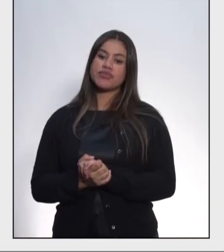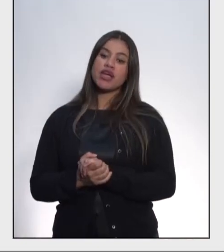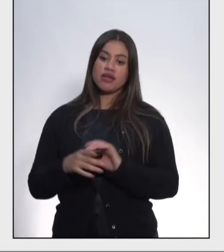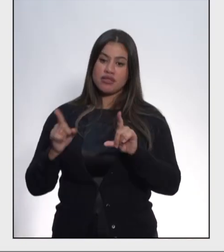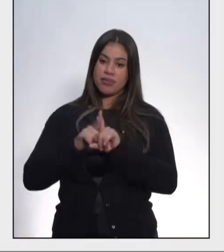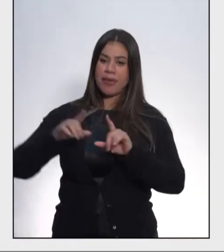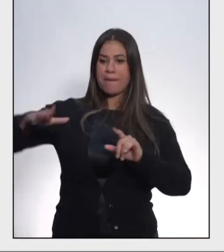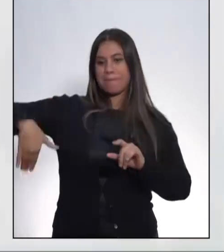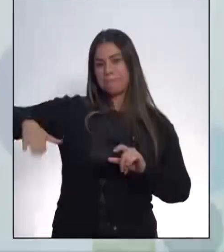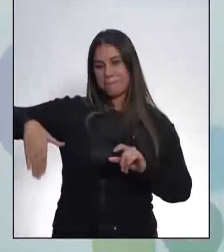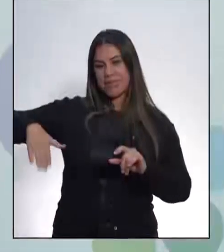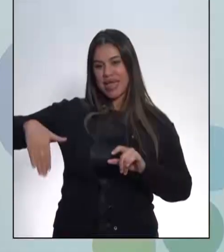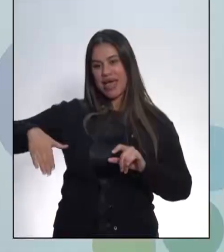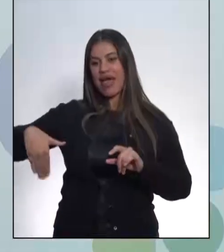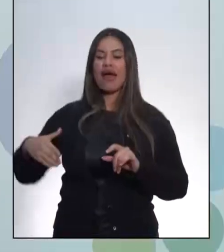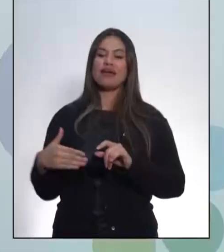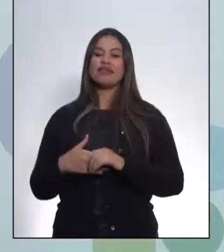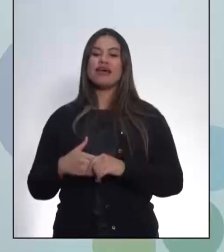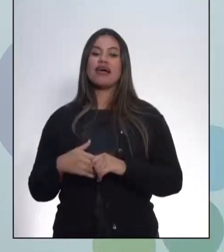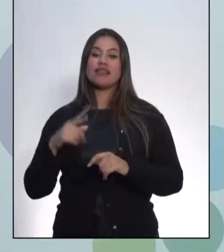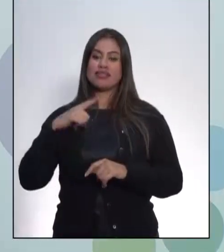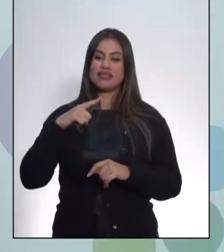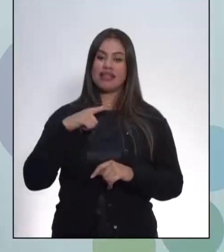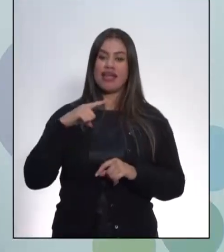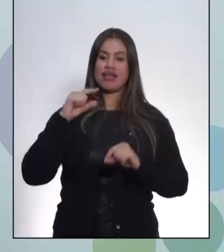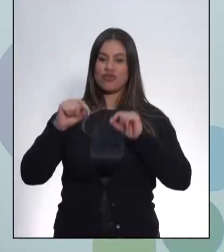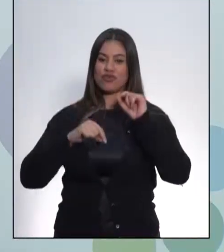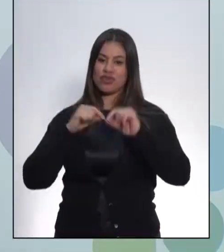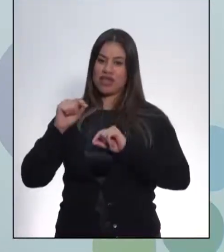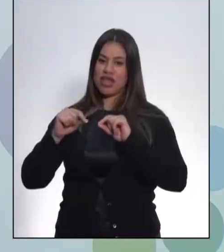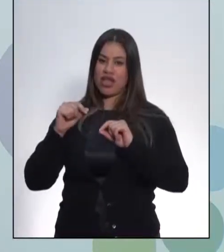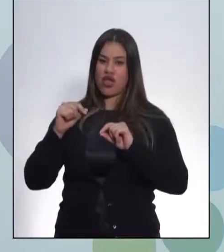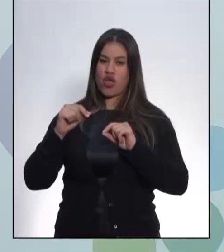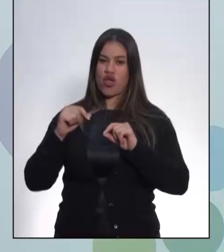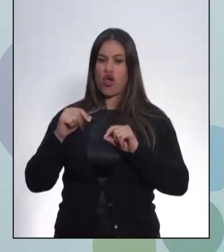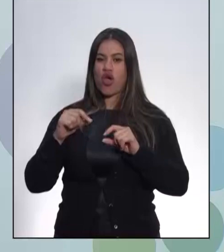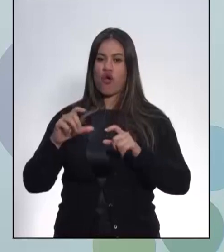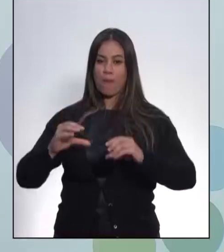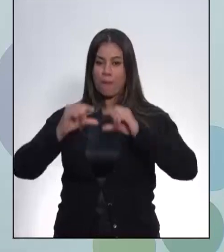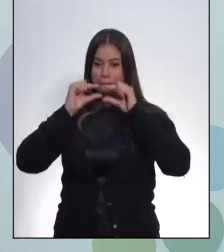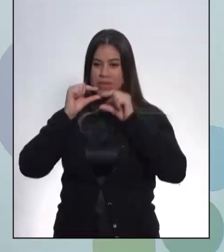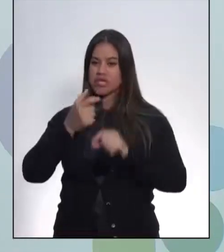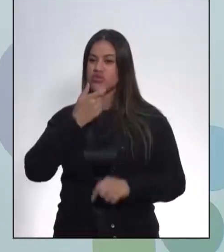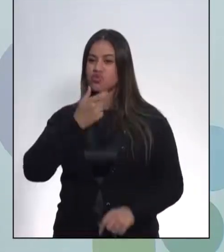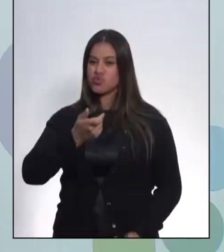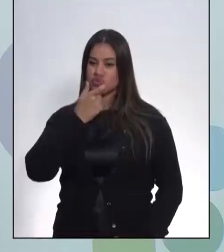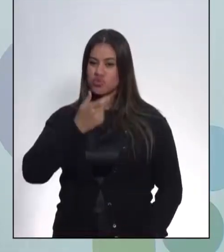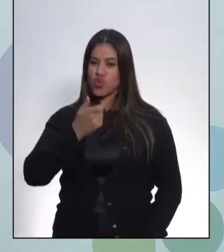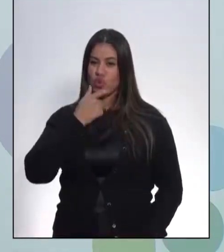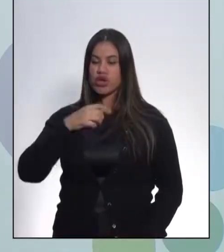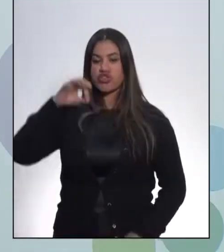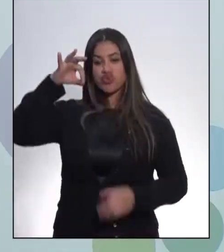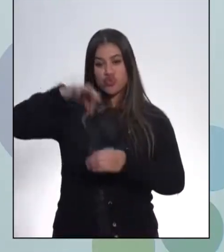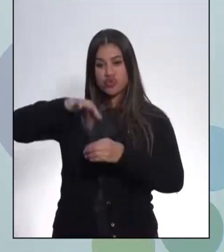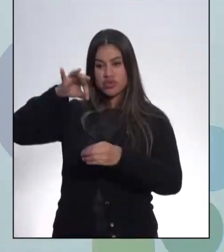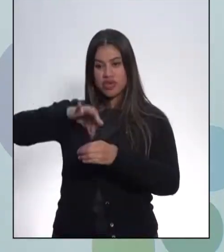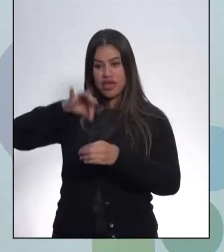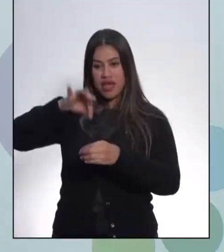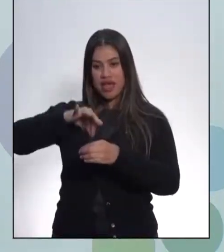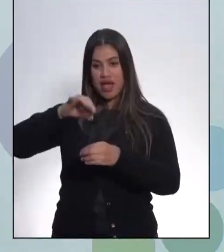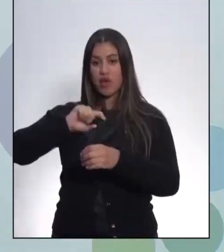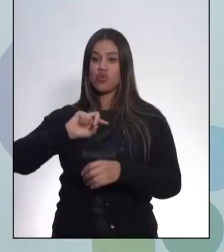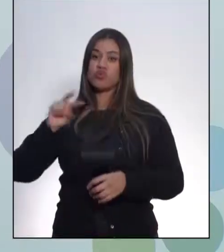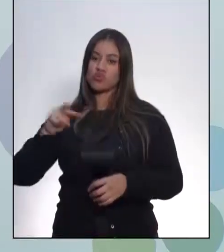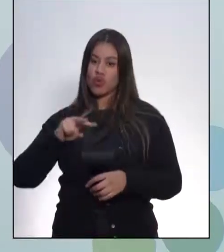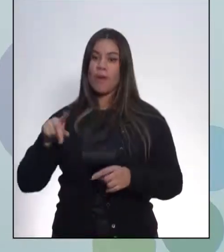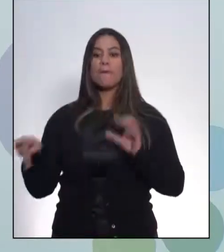Rio, quem ainda não foi, irá um dia, tá certo? Lá tem os famosos, uma marca de biscoito, tá certo? E o chá. Esse biscoito e esse